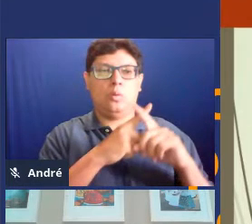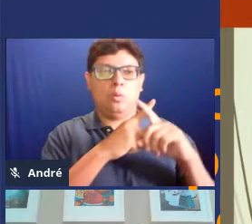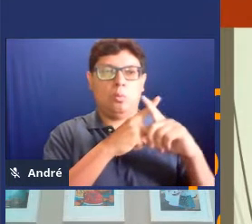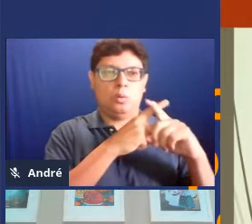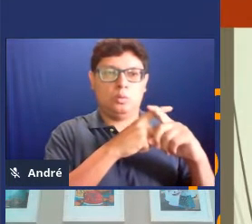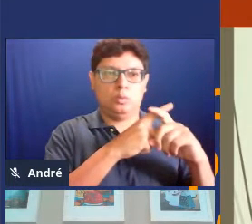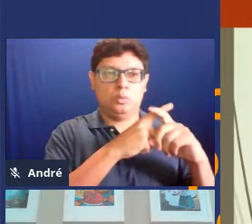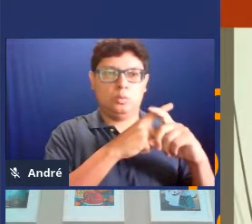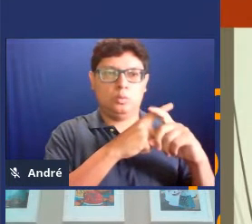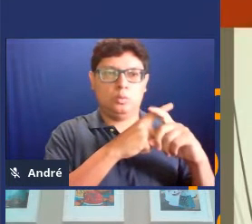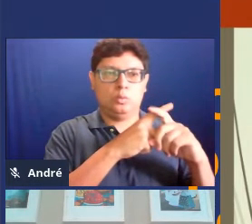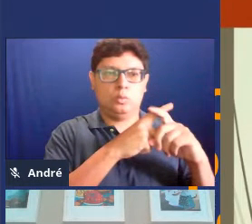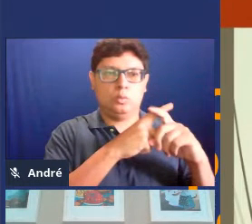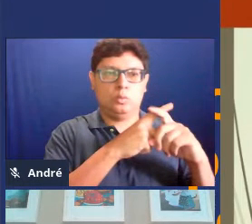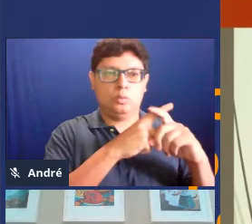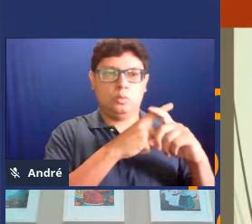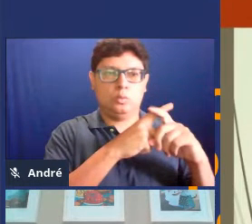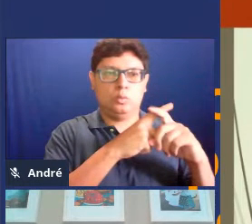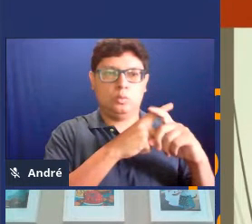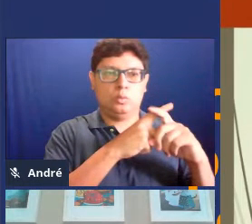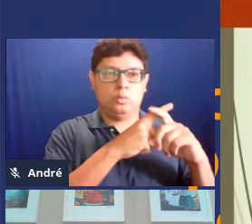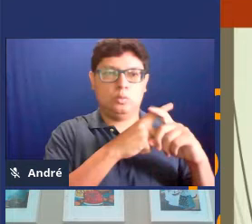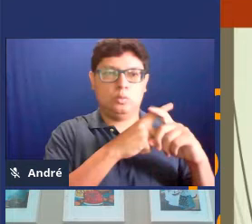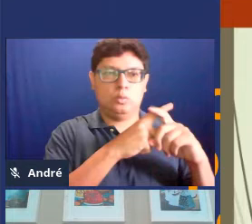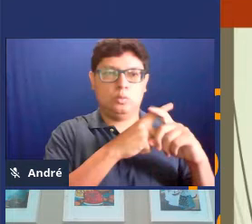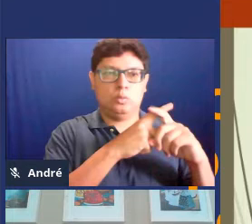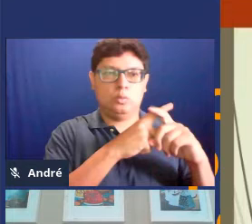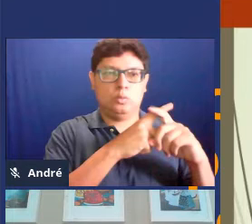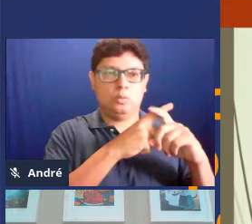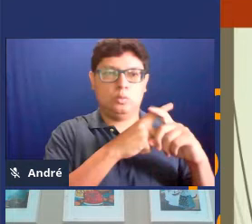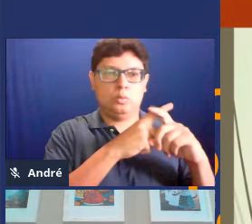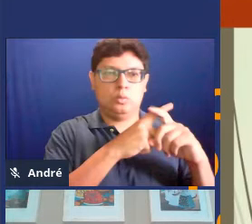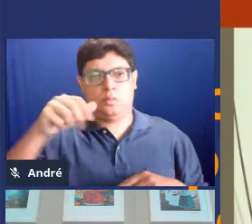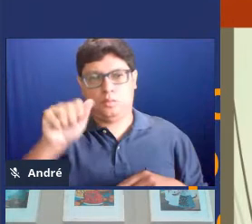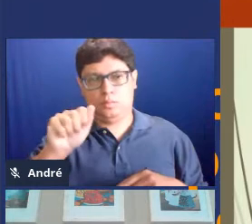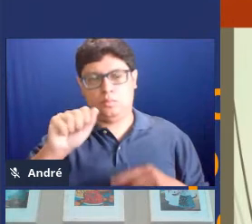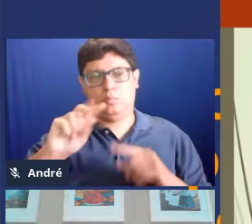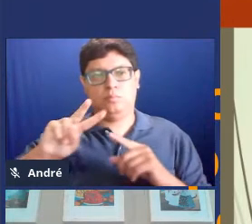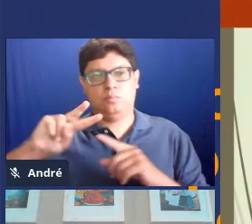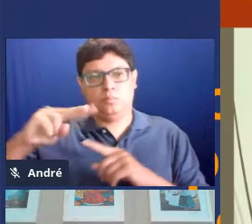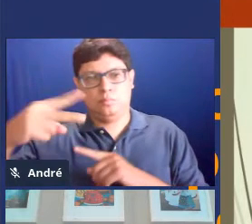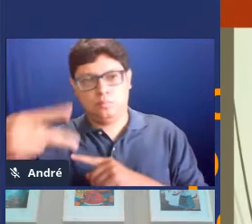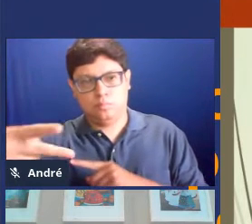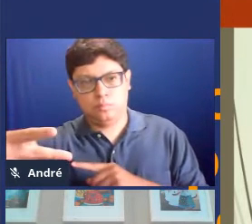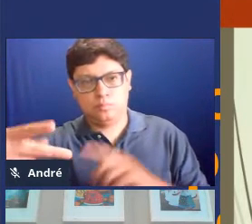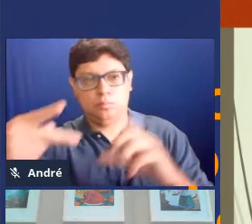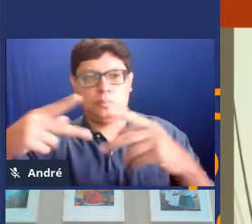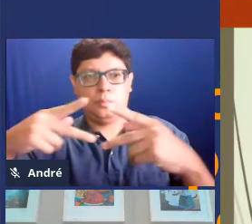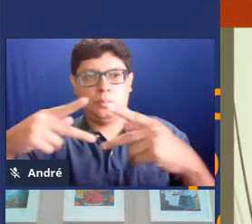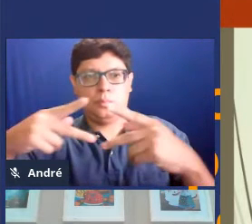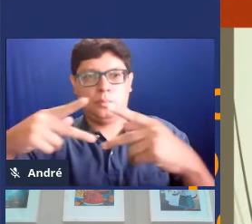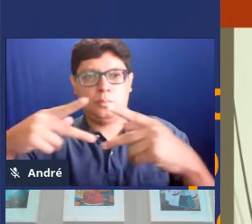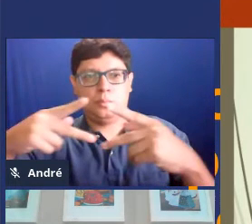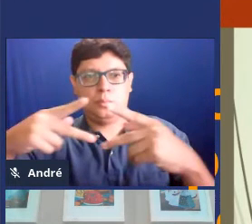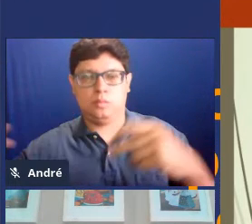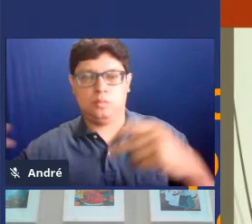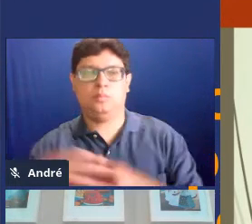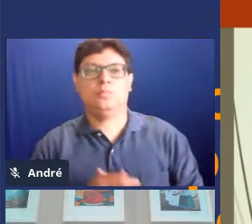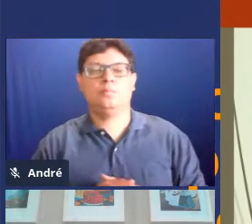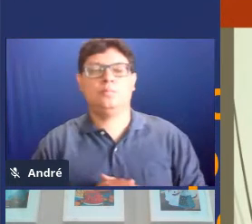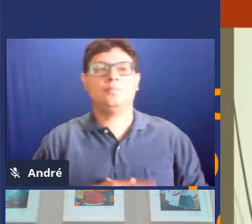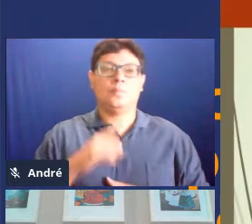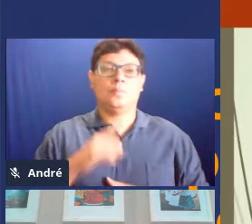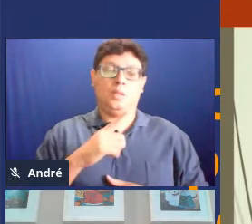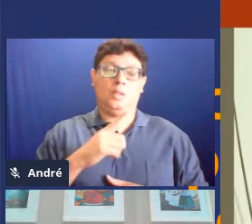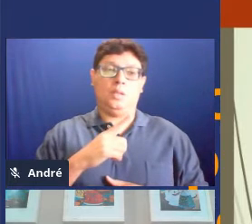ser fabricadas. Mas o que são os aminoácidos? Aminoácidos, eu vou ter um grupo amino, um grupo carboxila.